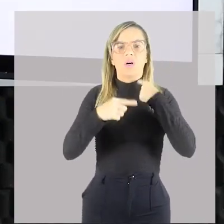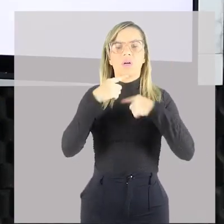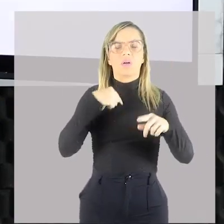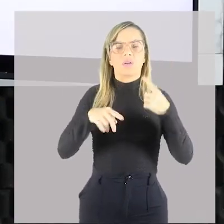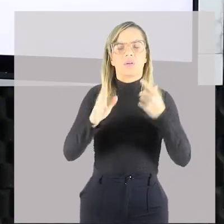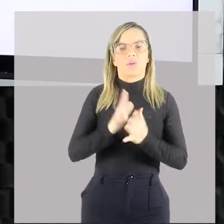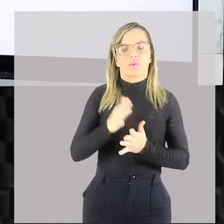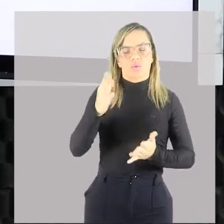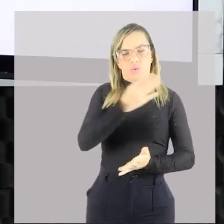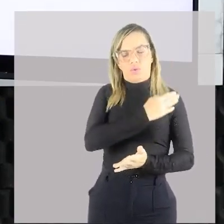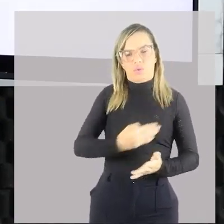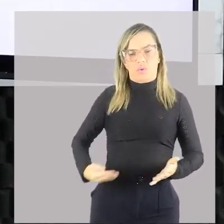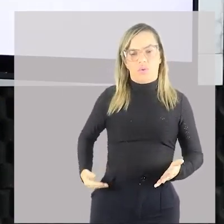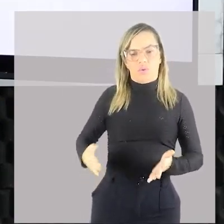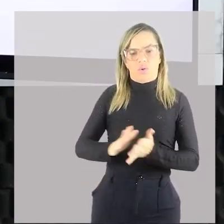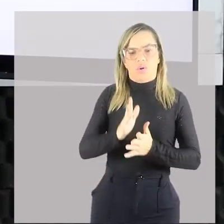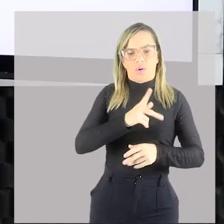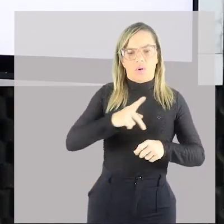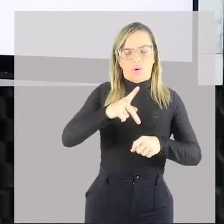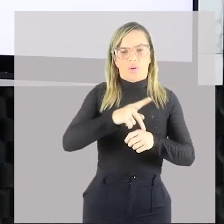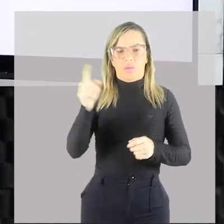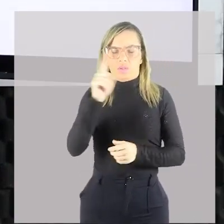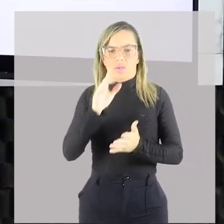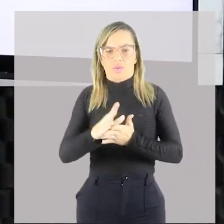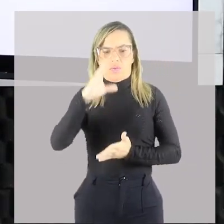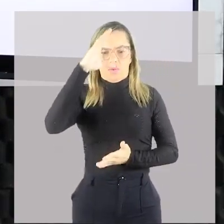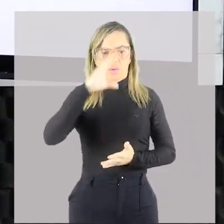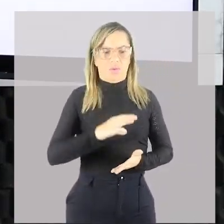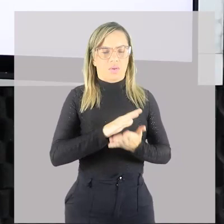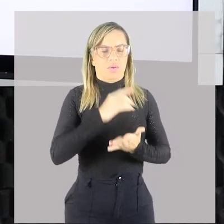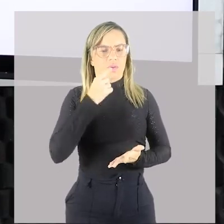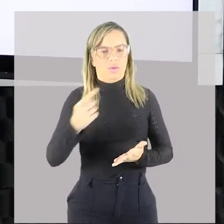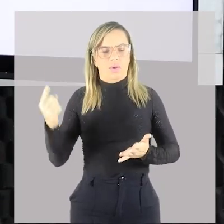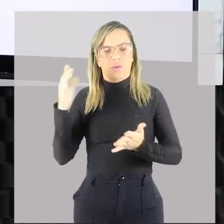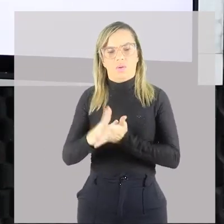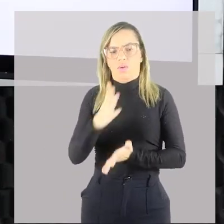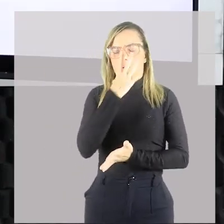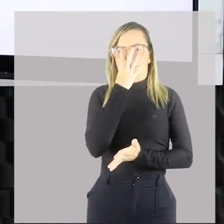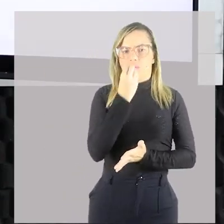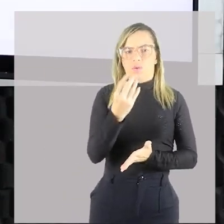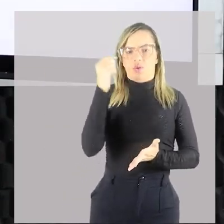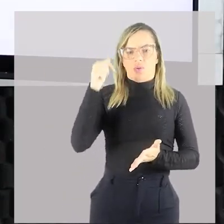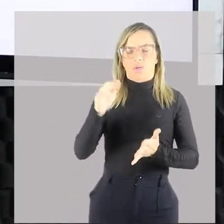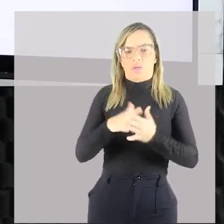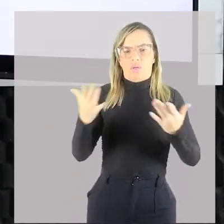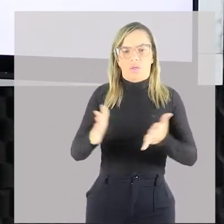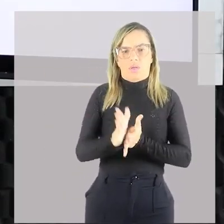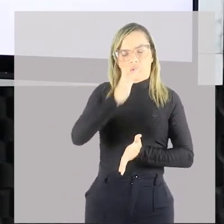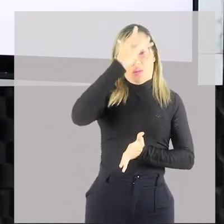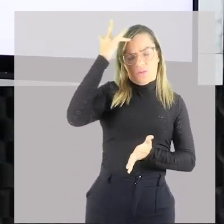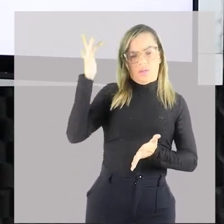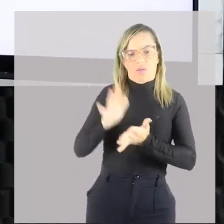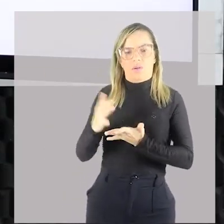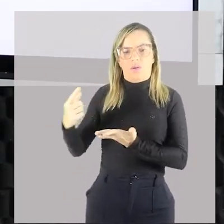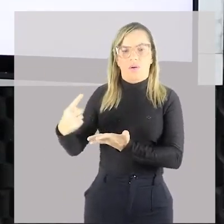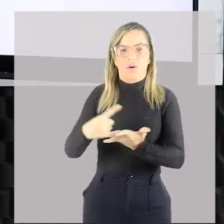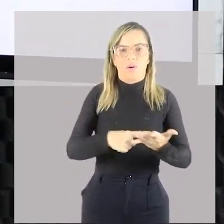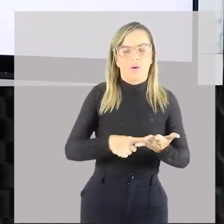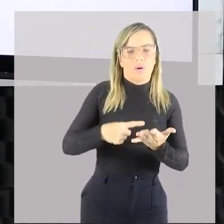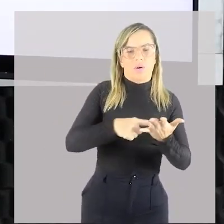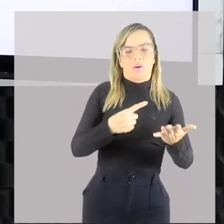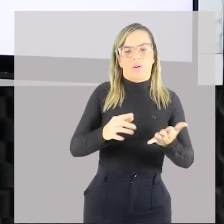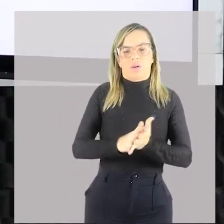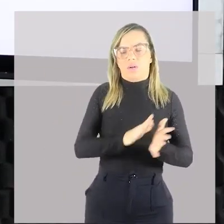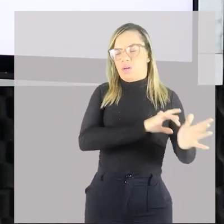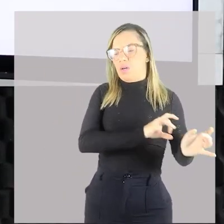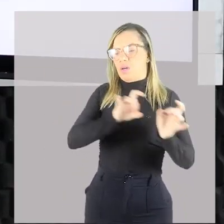da vontade do Estado e não do cidadão ou do súdito. Para Hobbes, quando os súditos fazem o contrato, eles abandonam